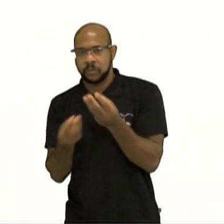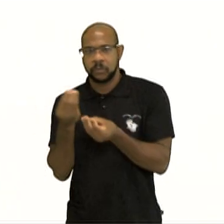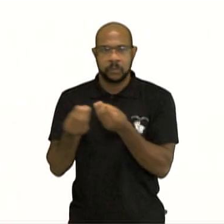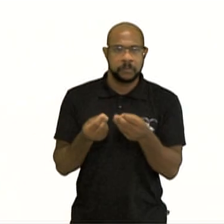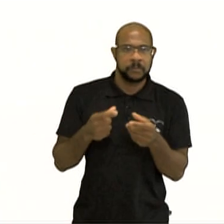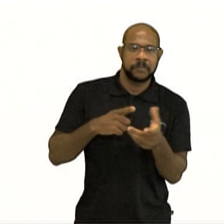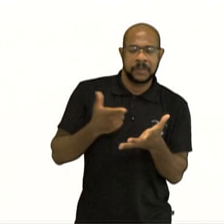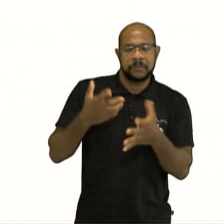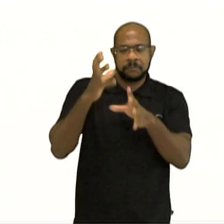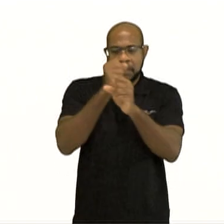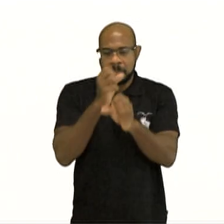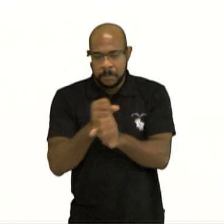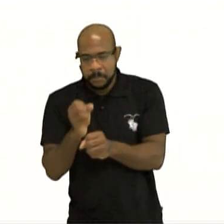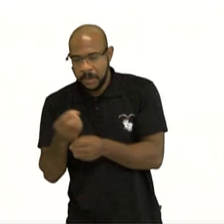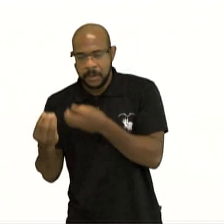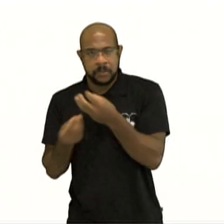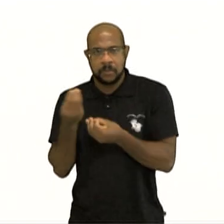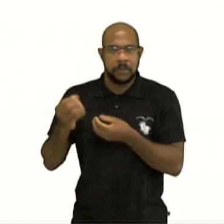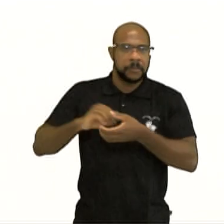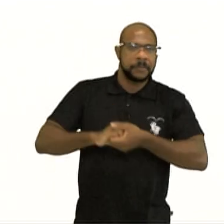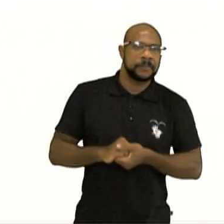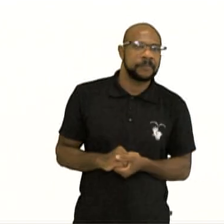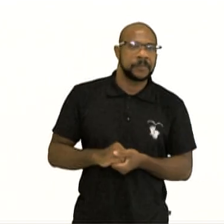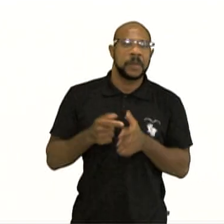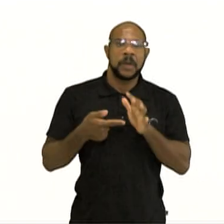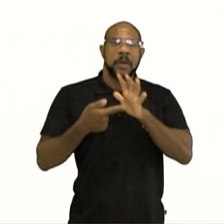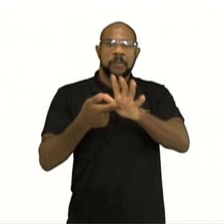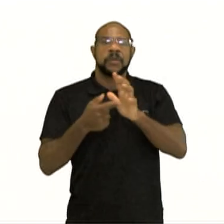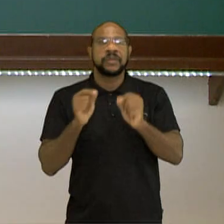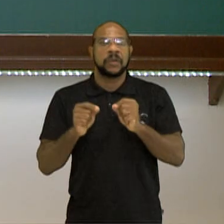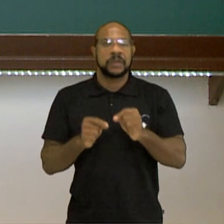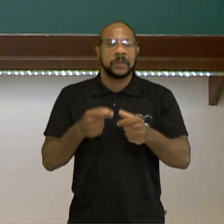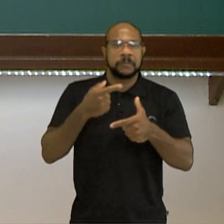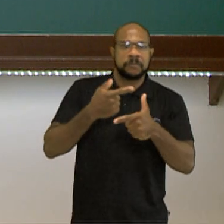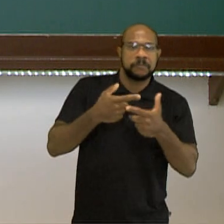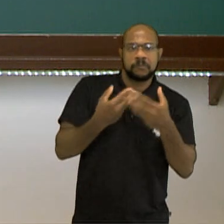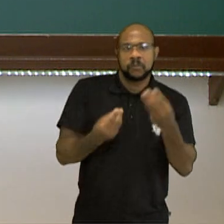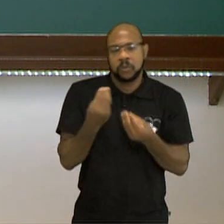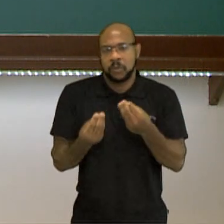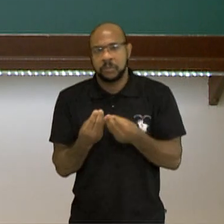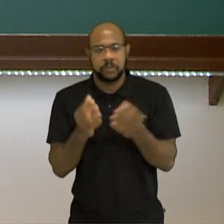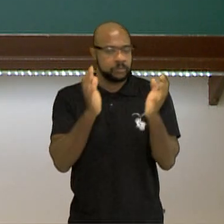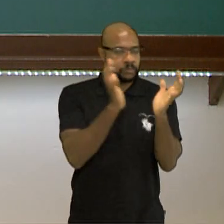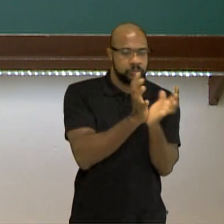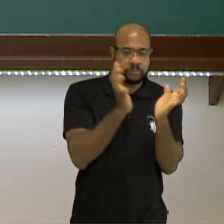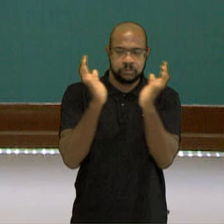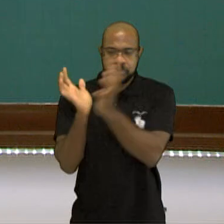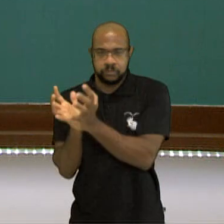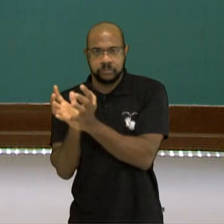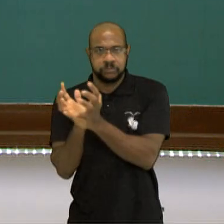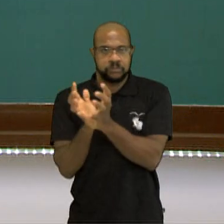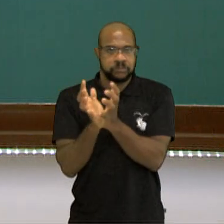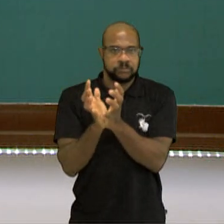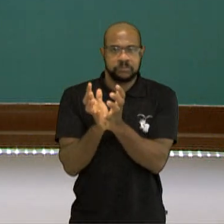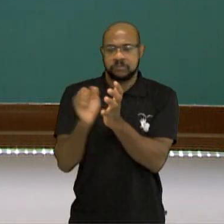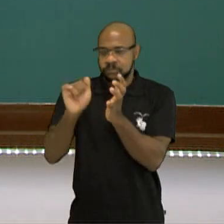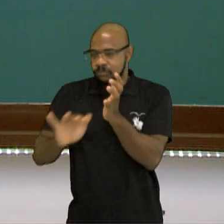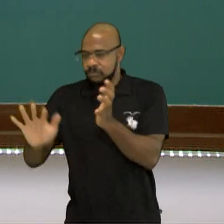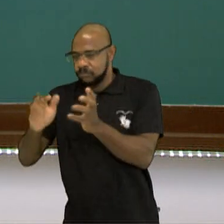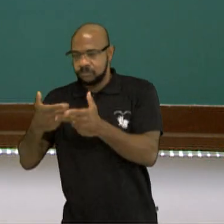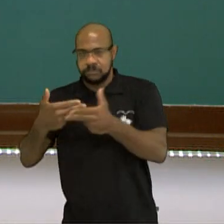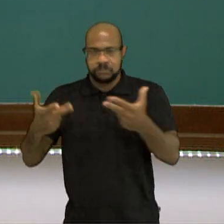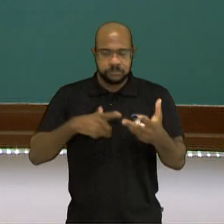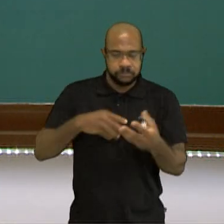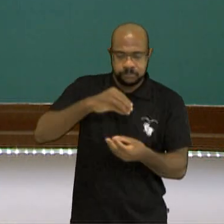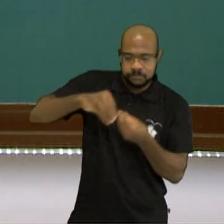e identificar o domínio, o contradomínio, imagem de diferentes funções, que são os conjuntos que envolvem ali os